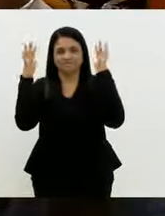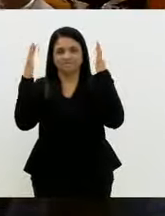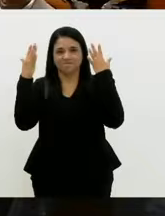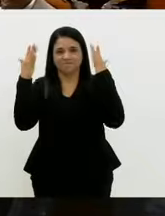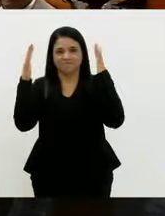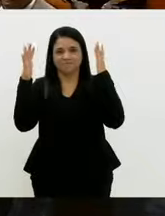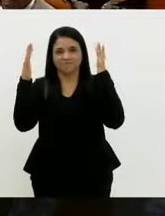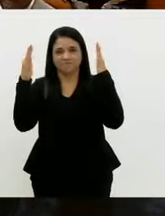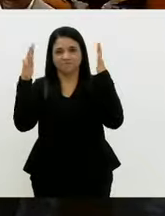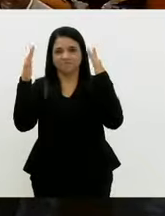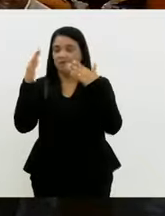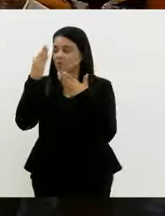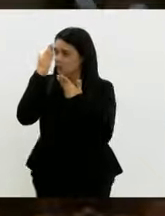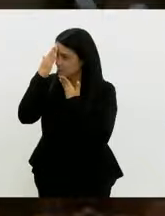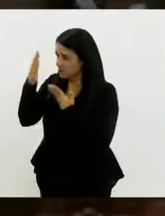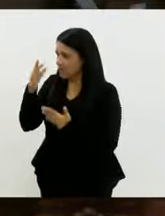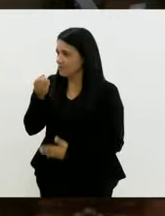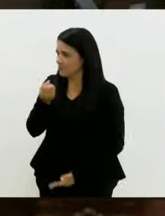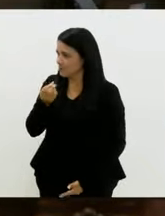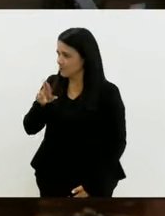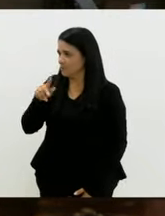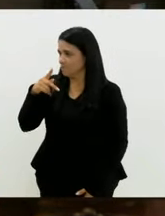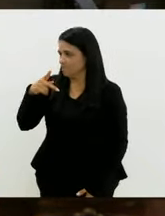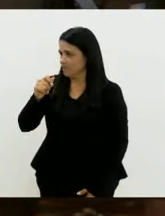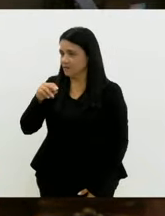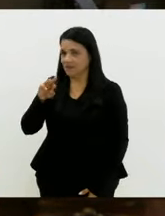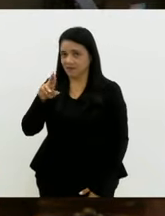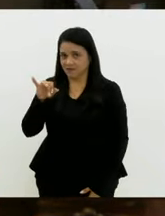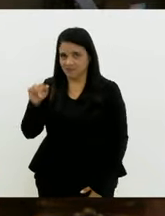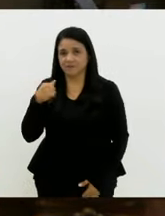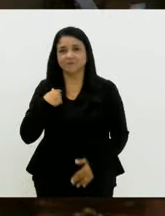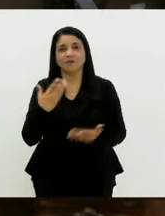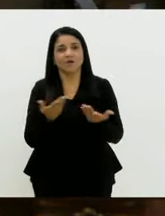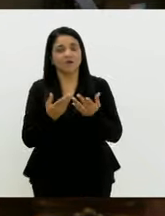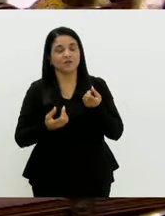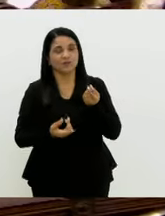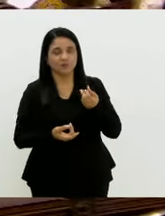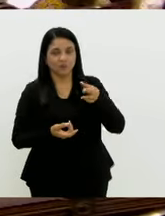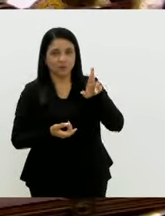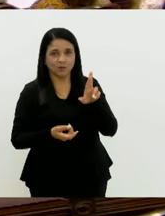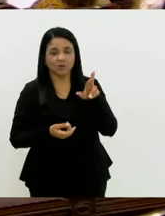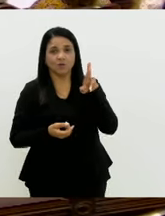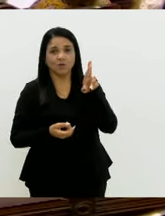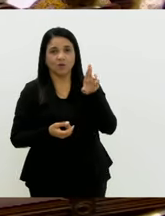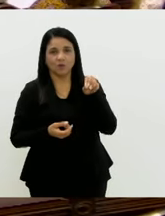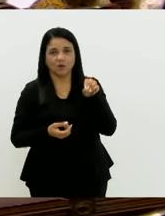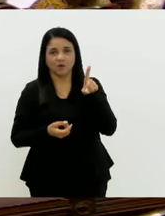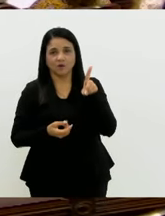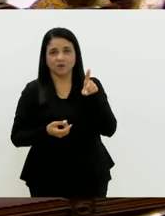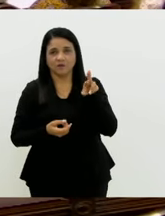Muito obrigado, doutora Patrícia, pelas palavras. Doutor Rodrigo Melo Nascimento, por favor.